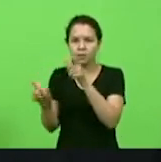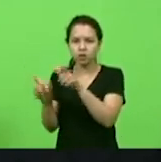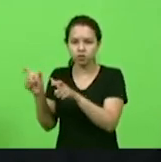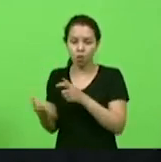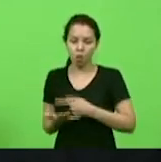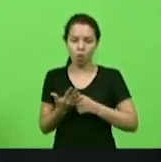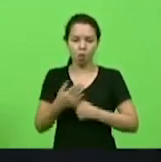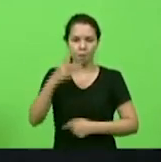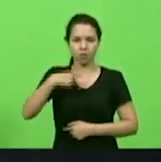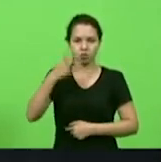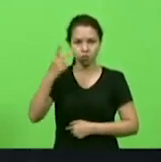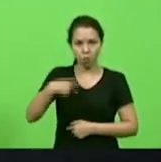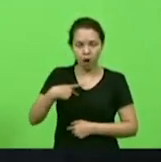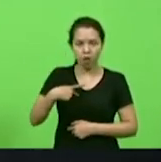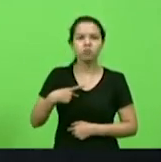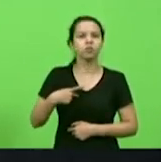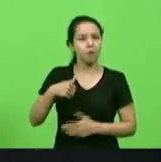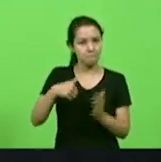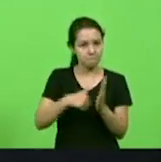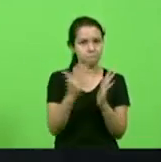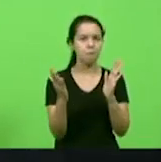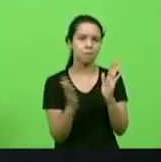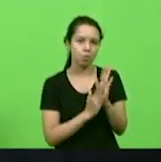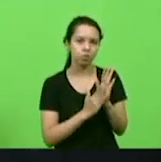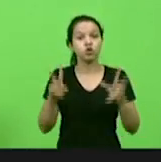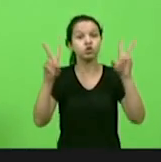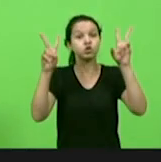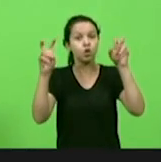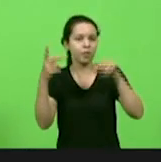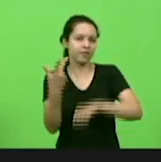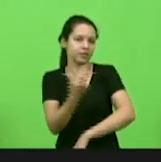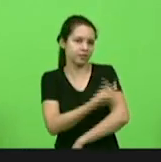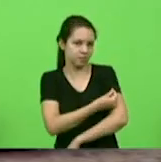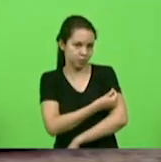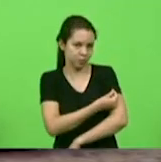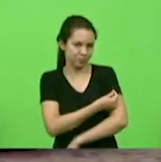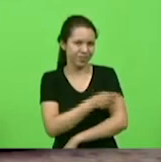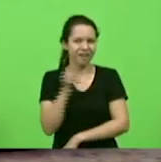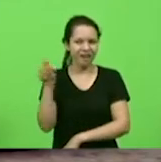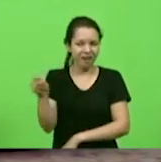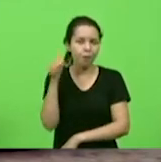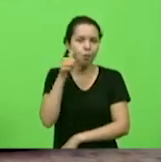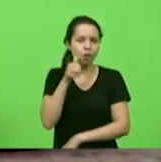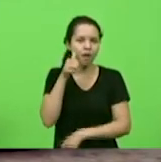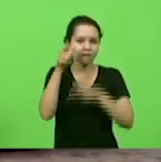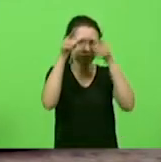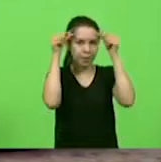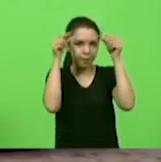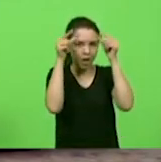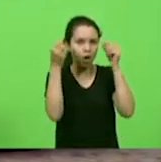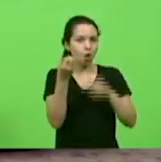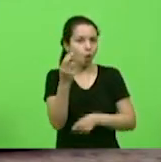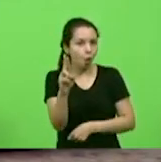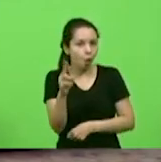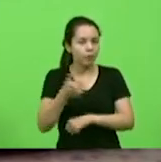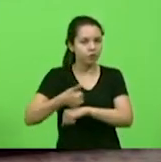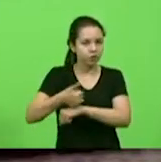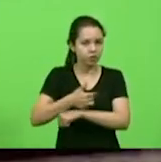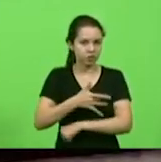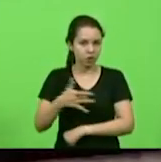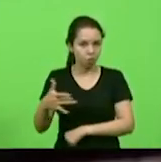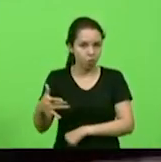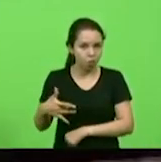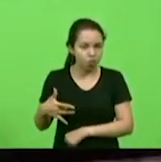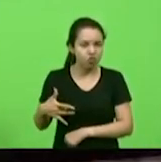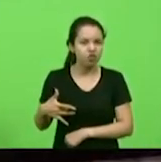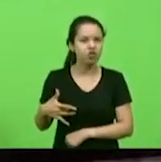imunização nacional, com uma multa de R$ 33 mil. O deputado Sargento Lima apoiou a iniciativa e lembrou que